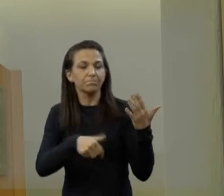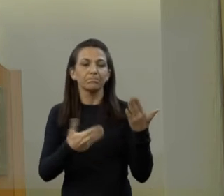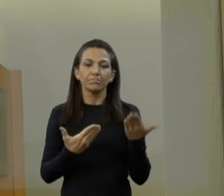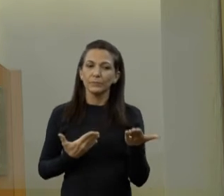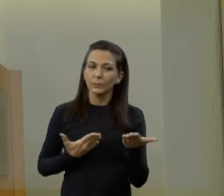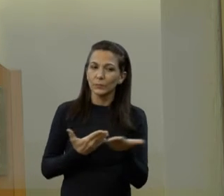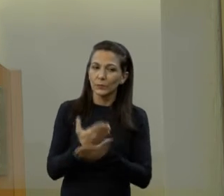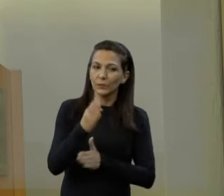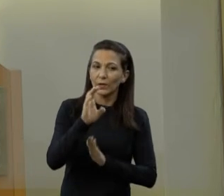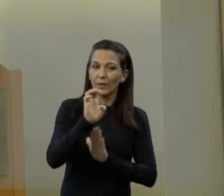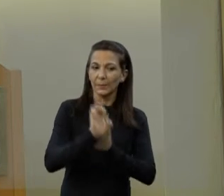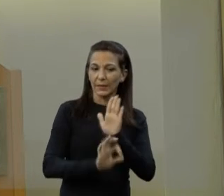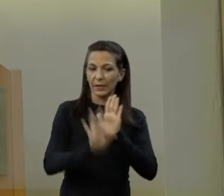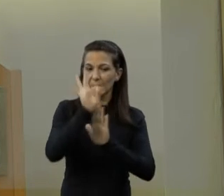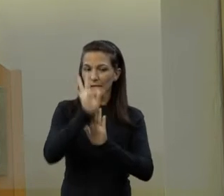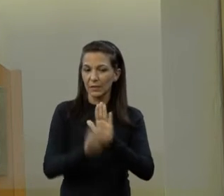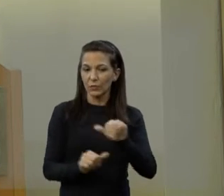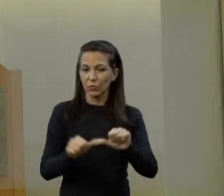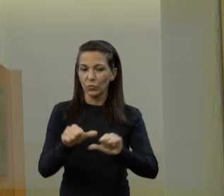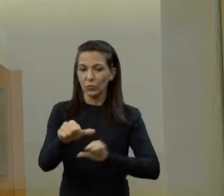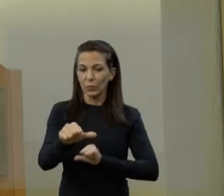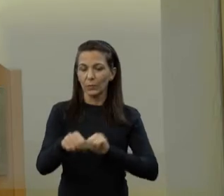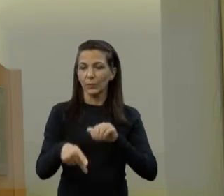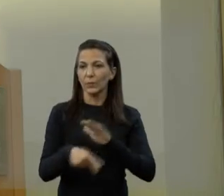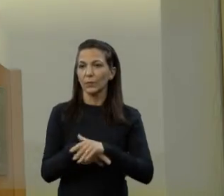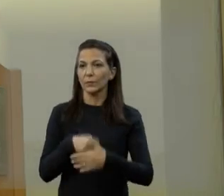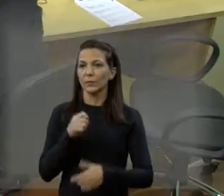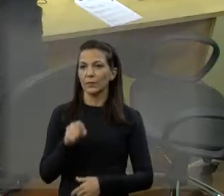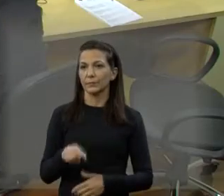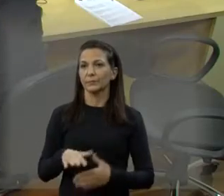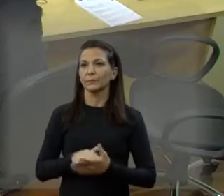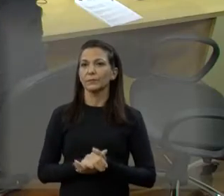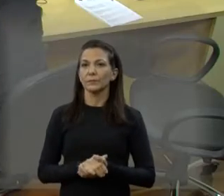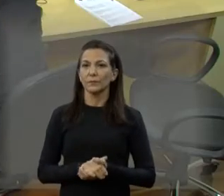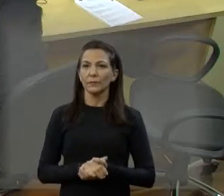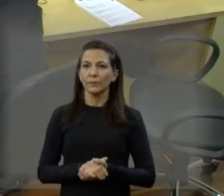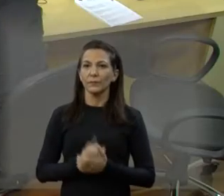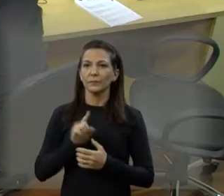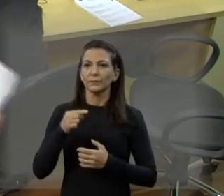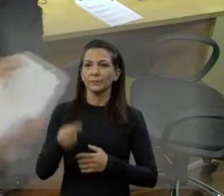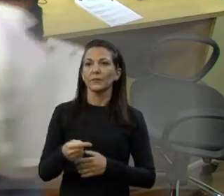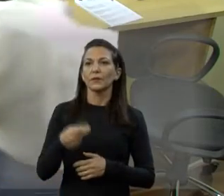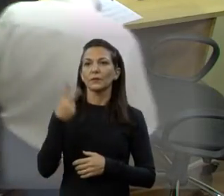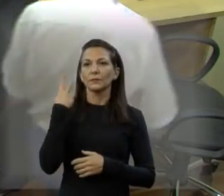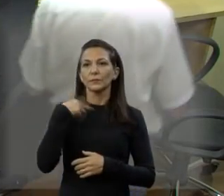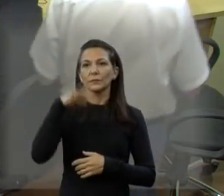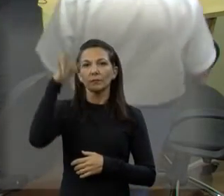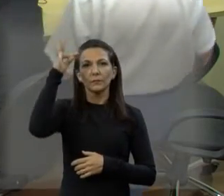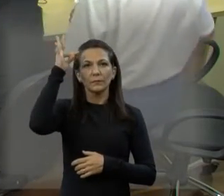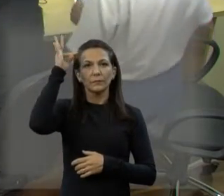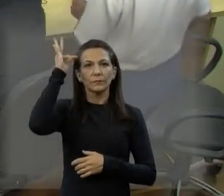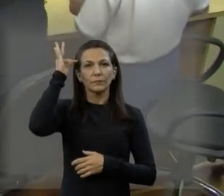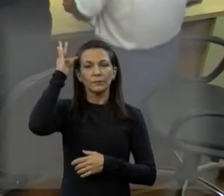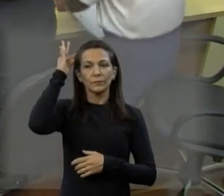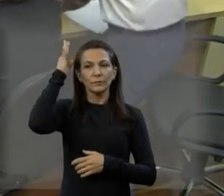que foi possível Muito obrigado obrigado vereador com a palavra vereadora Filipa Brunelli